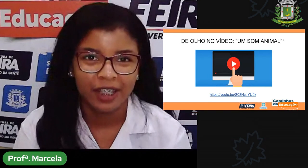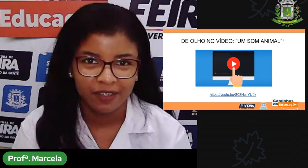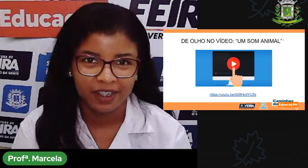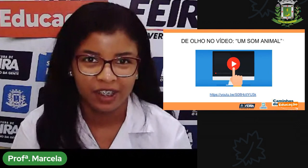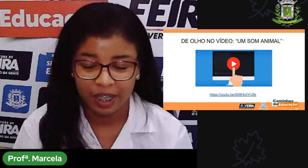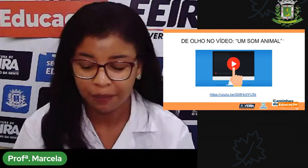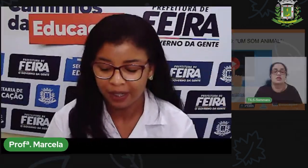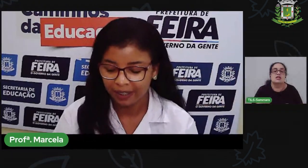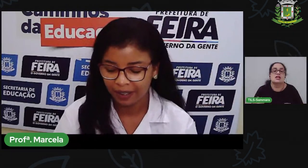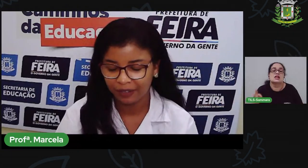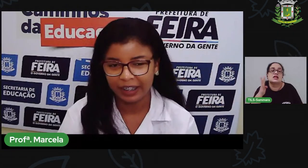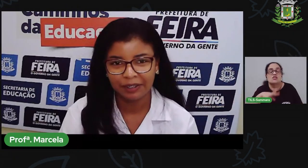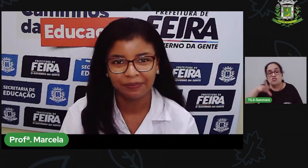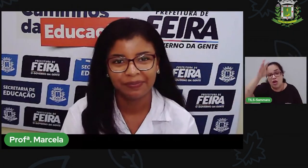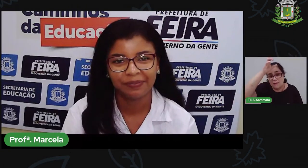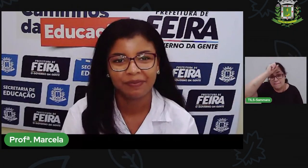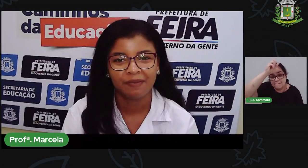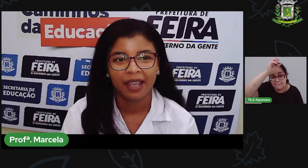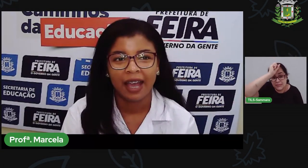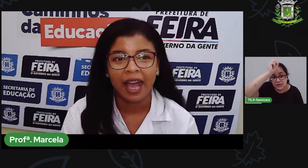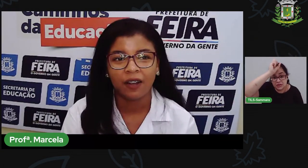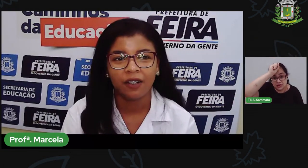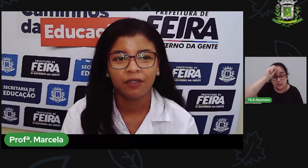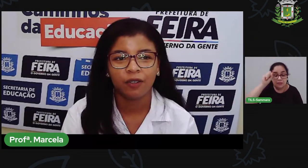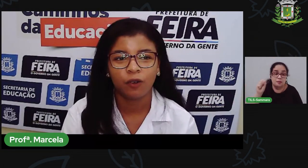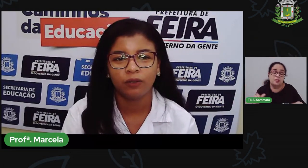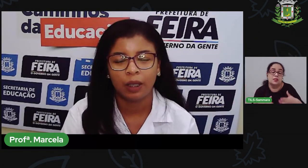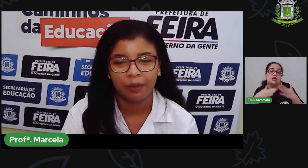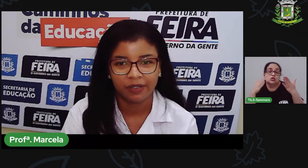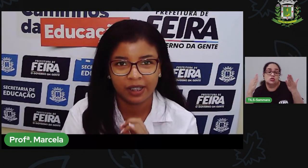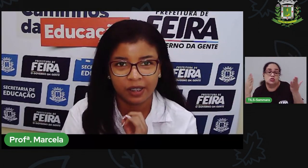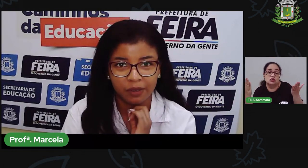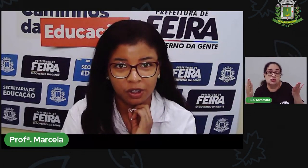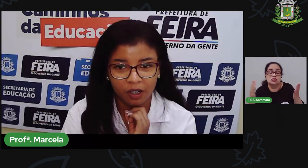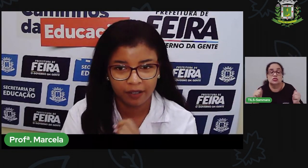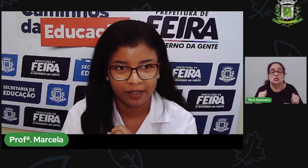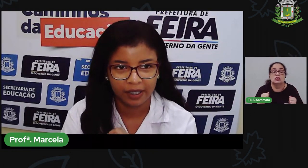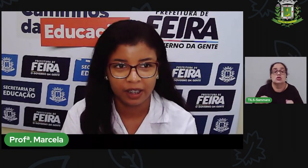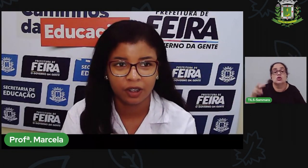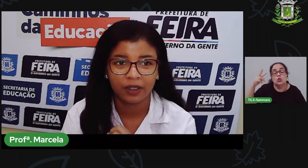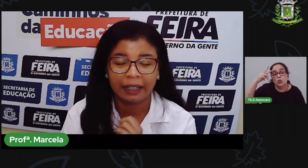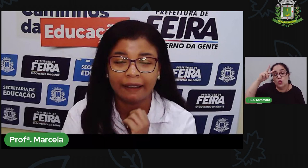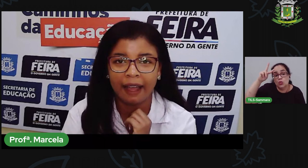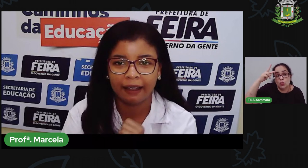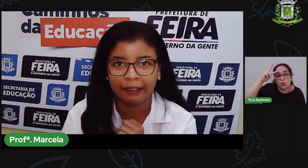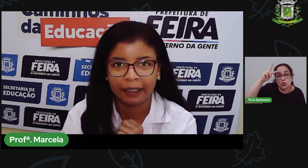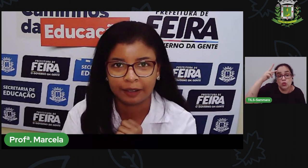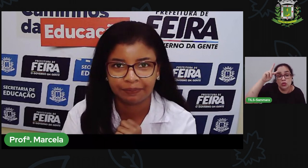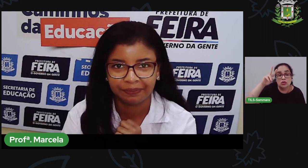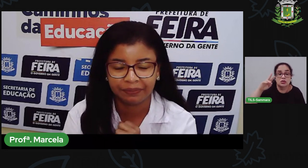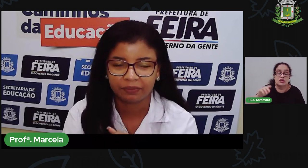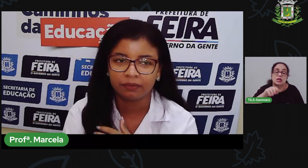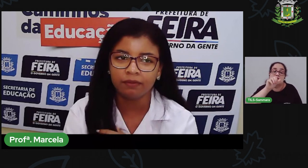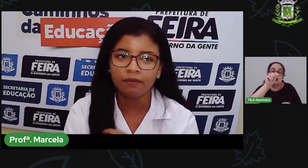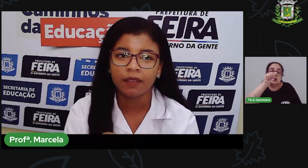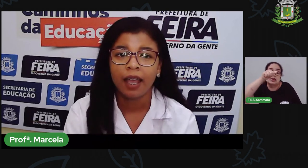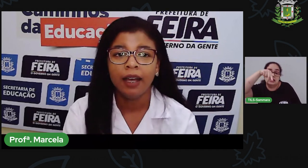Vi que você já aprendeu, né? Agora eu vou contar pra vocês uma historinha. A historinha da Ana.